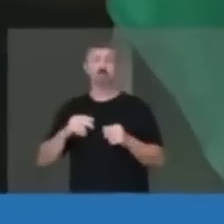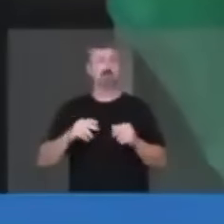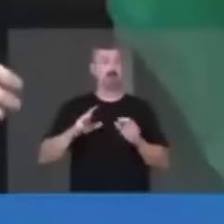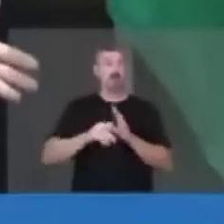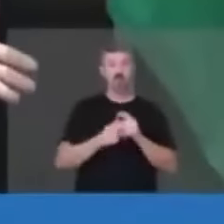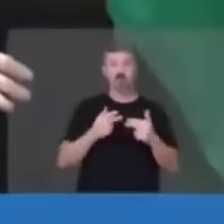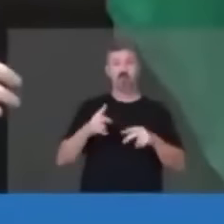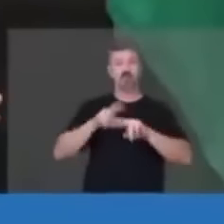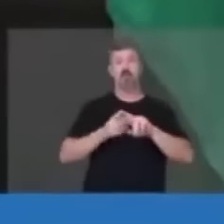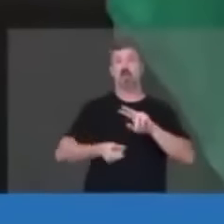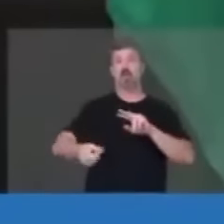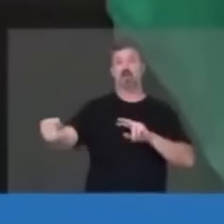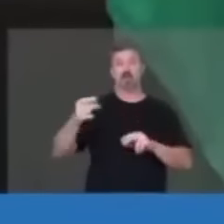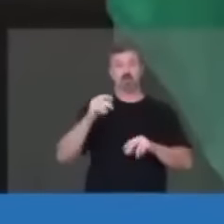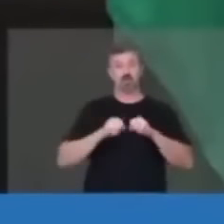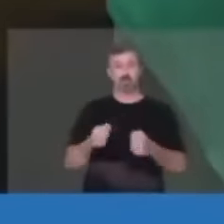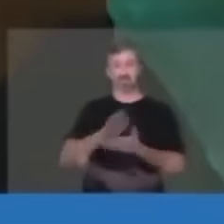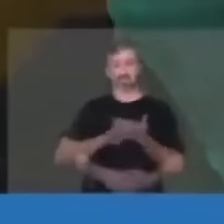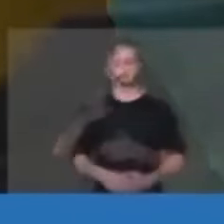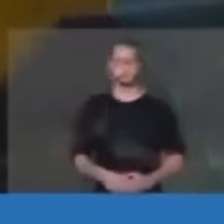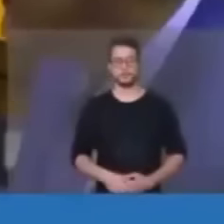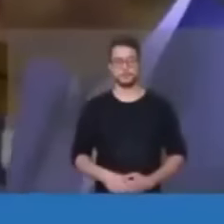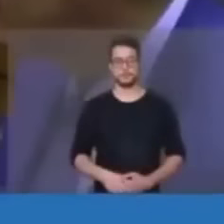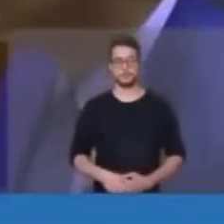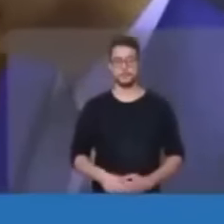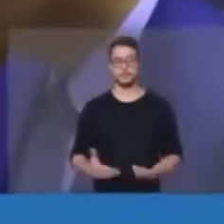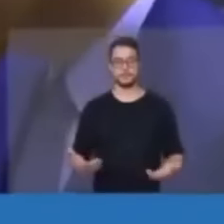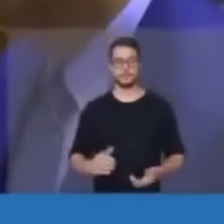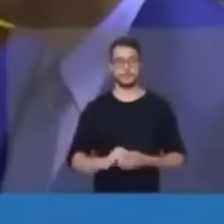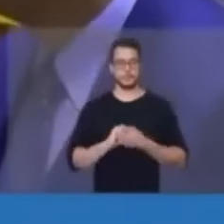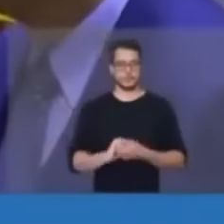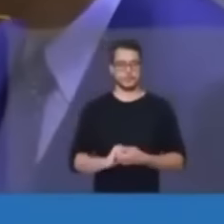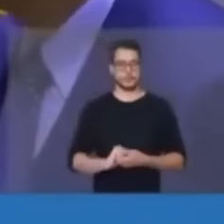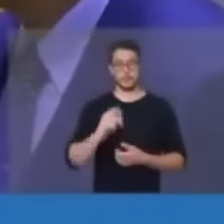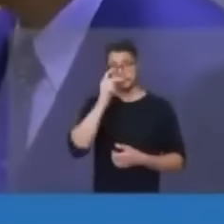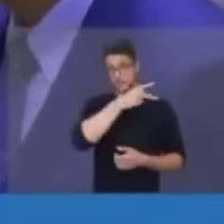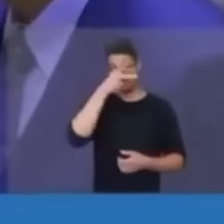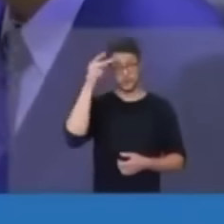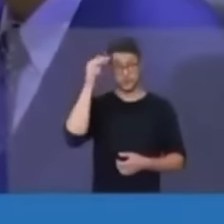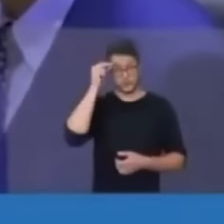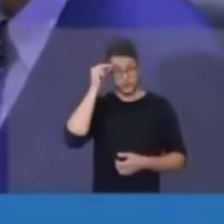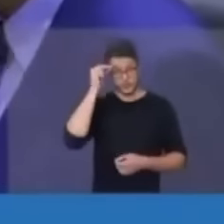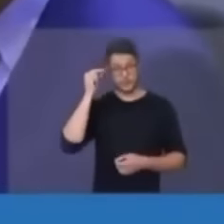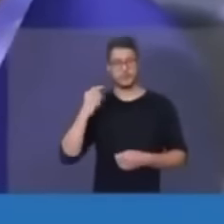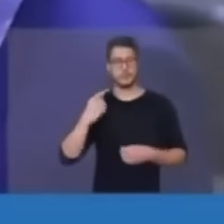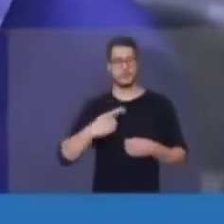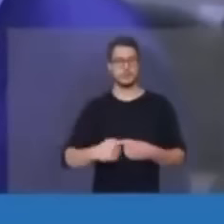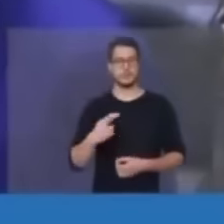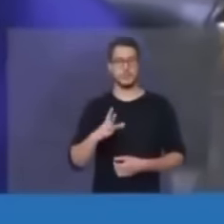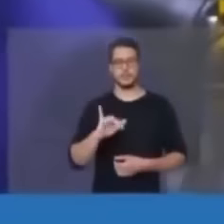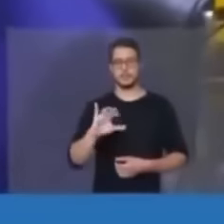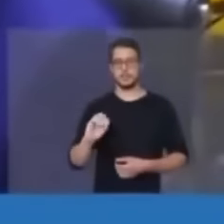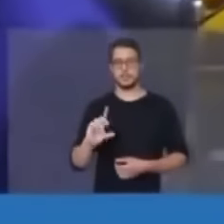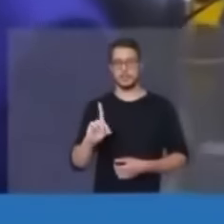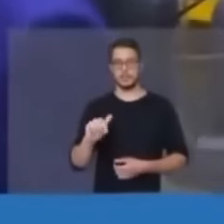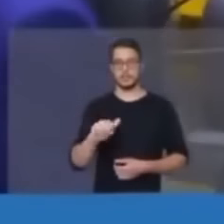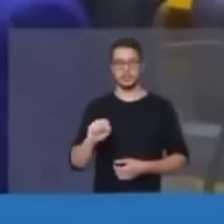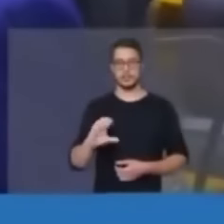indefinidamente sem o direito da defesa é um absurdo gostaria de saudar aqui o prefeito eleito da cidade Rio dasas uma bela cidade na região dos lagos do Rio de Janeiro